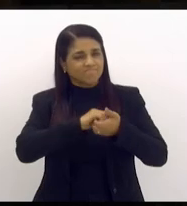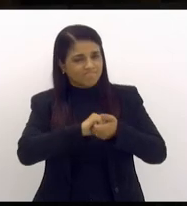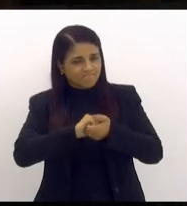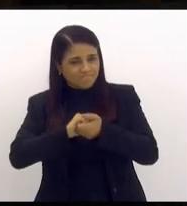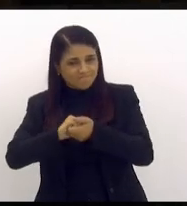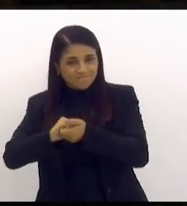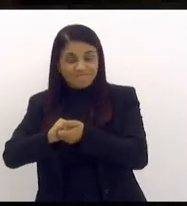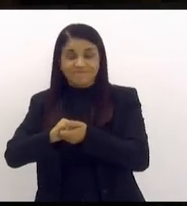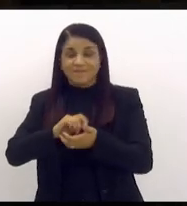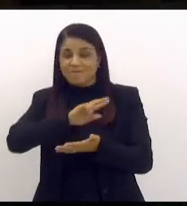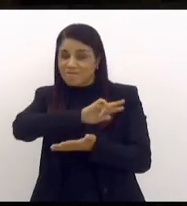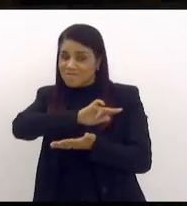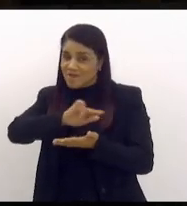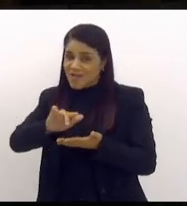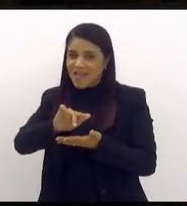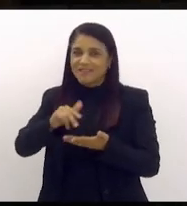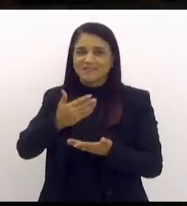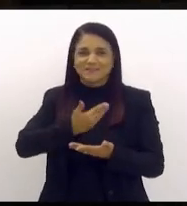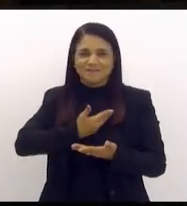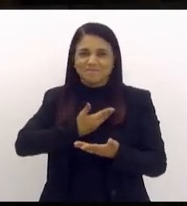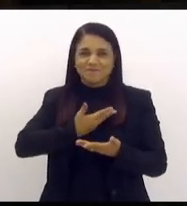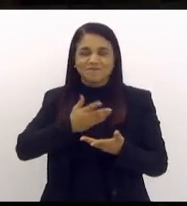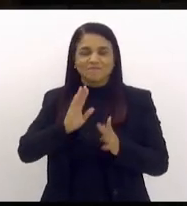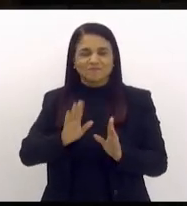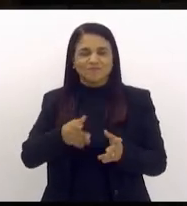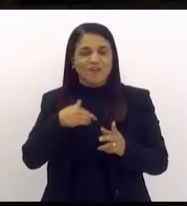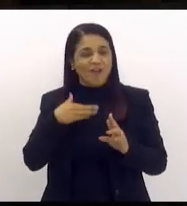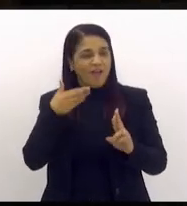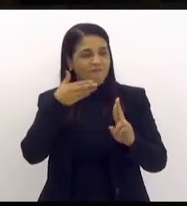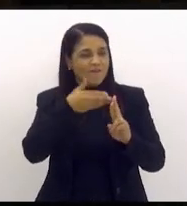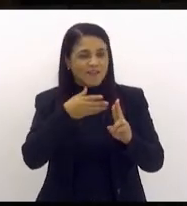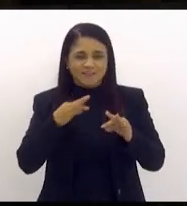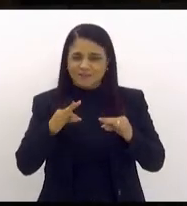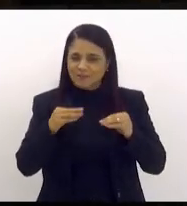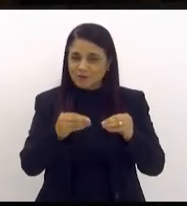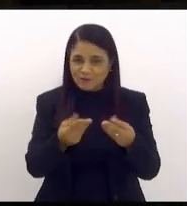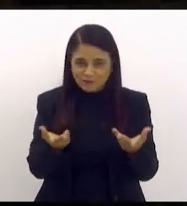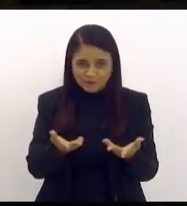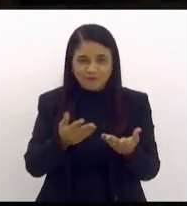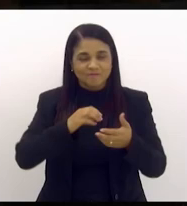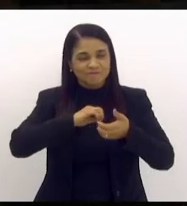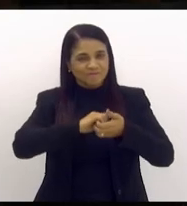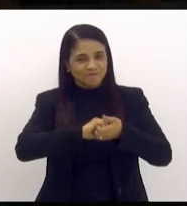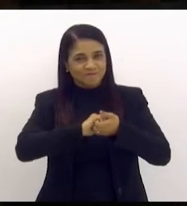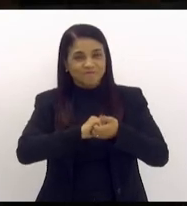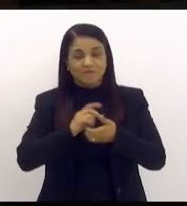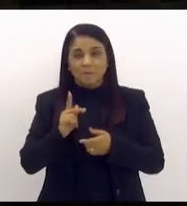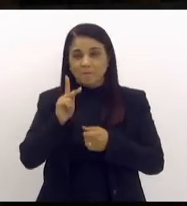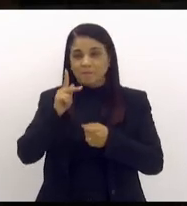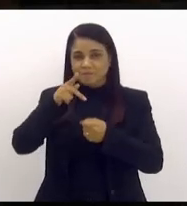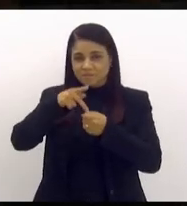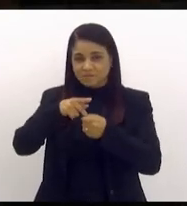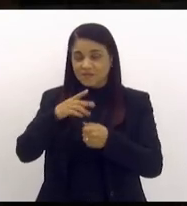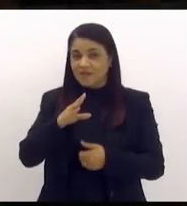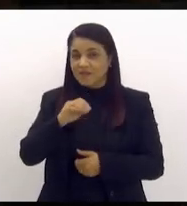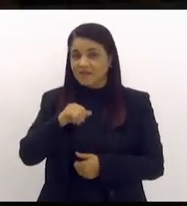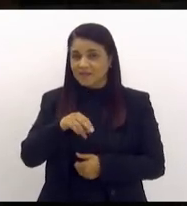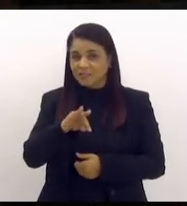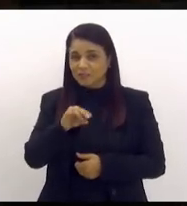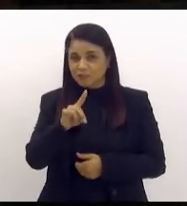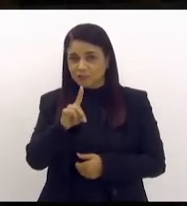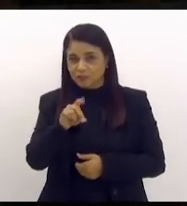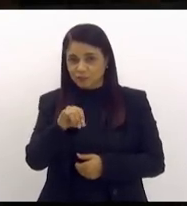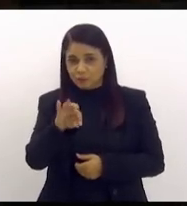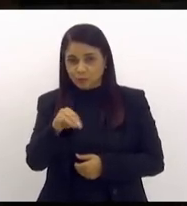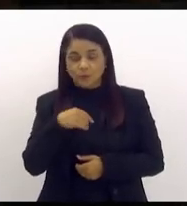sindicais aqui são muitos né acho que a cerimonial já fez a referência a todos e é cumprimentar aqui o nome da Petrobras O Cândido que é nosso gerente lá